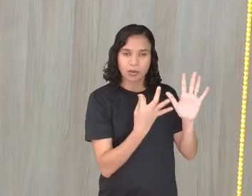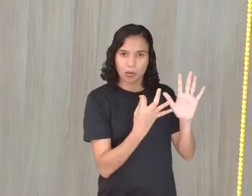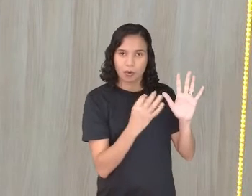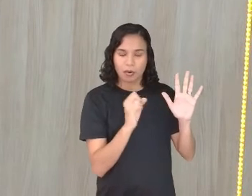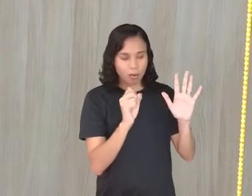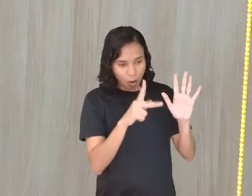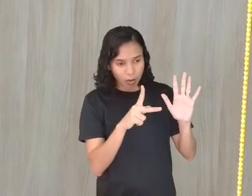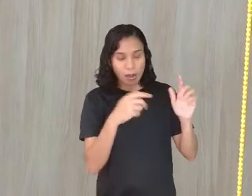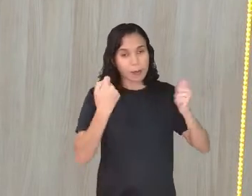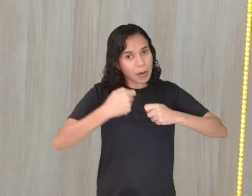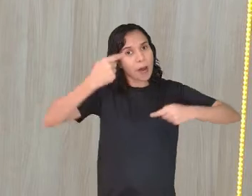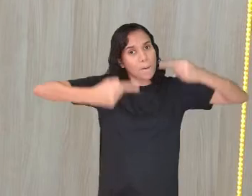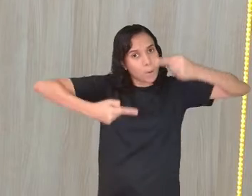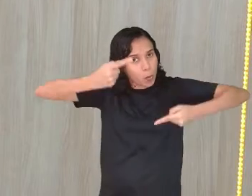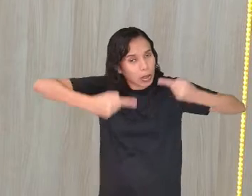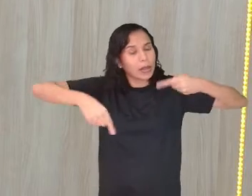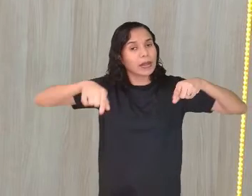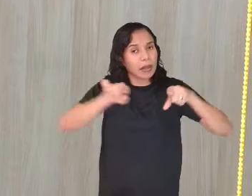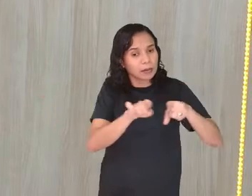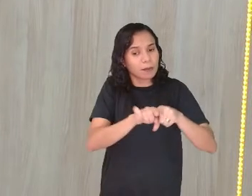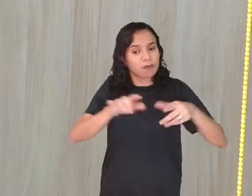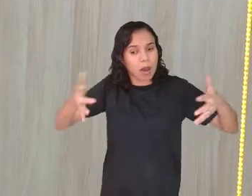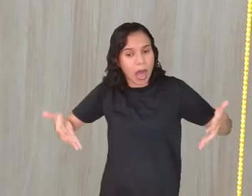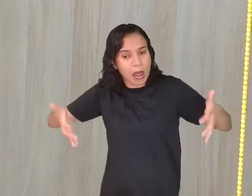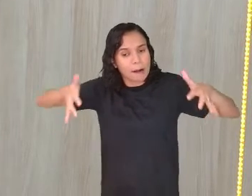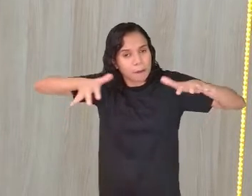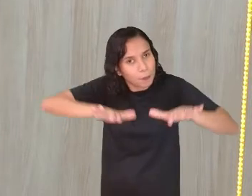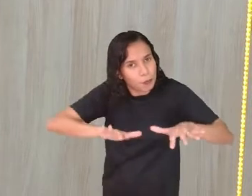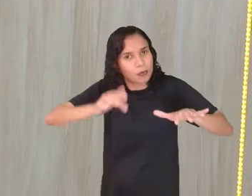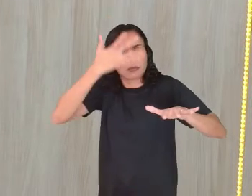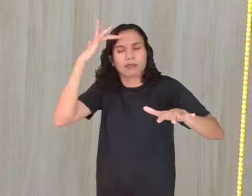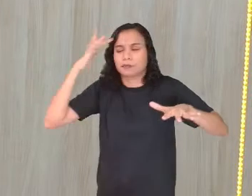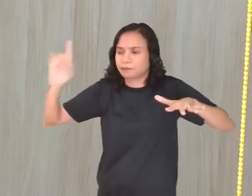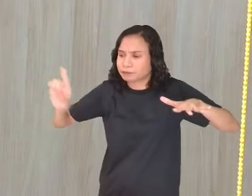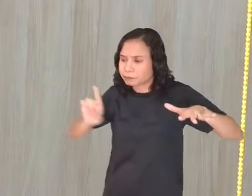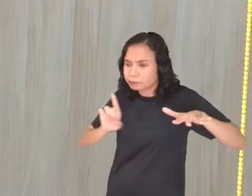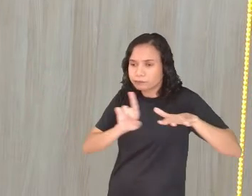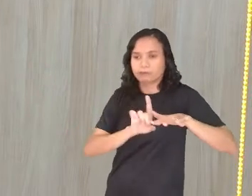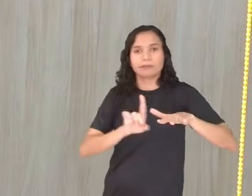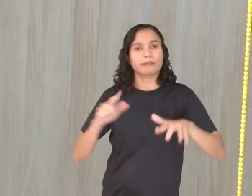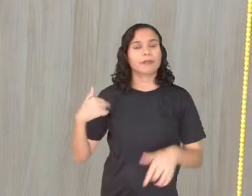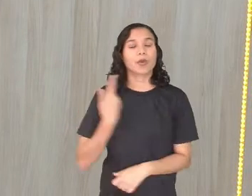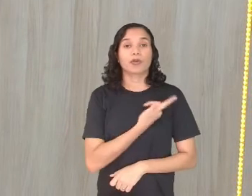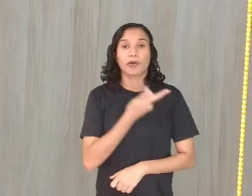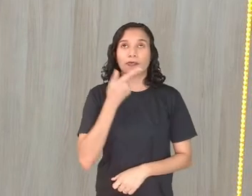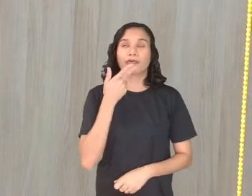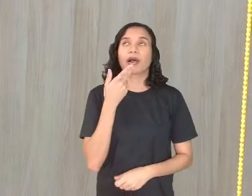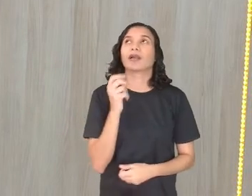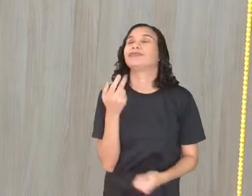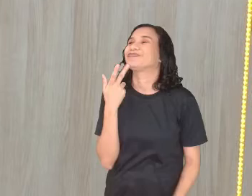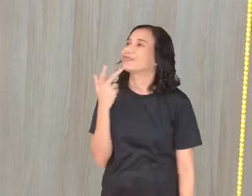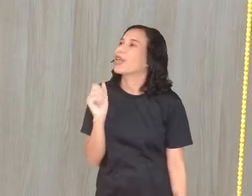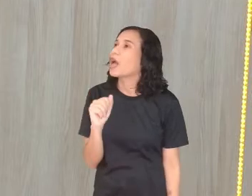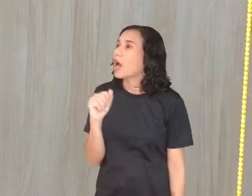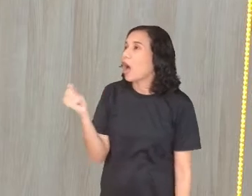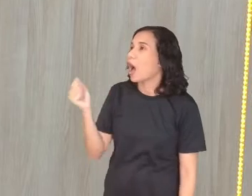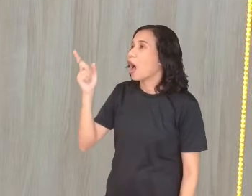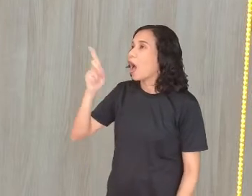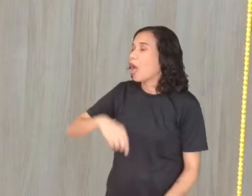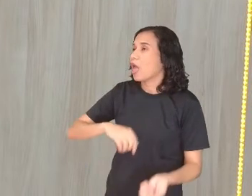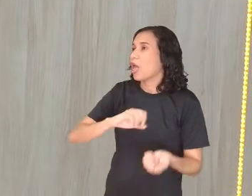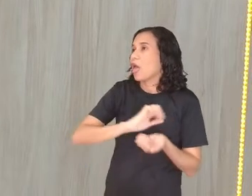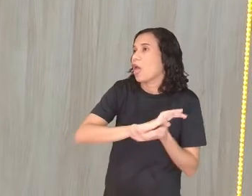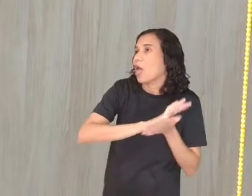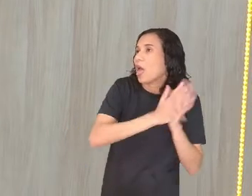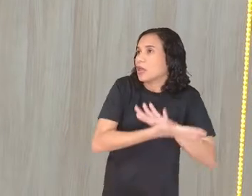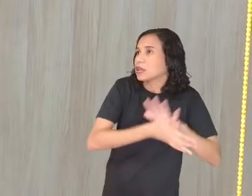políticas públicas para incluir, né, esses povos. E quando a gente fala, muitas vezes, assim, racismo